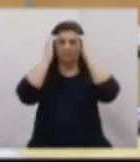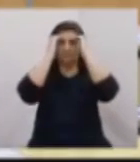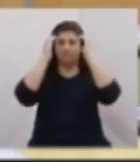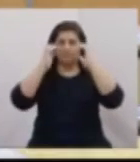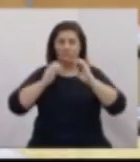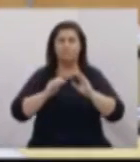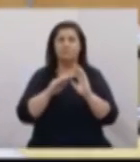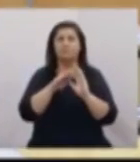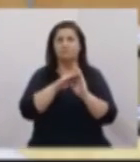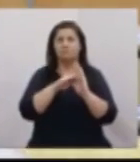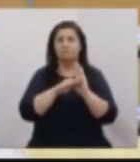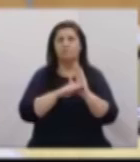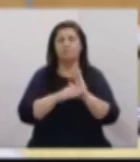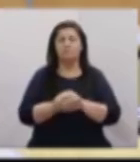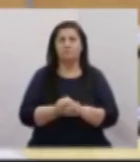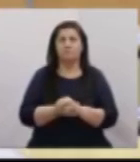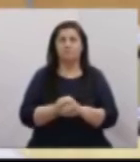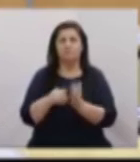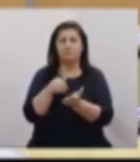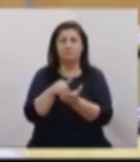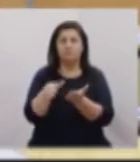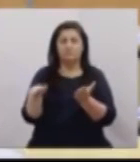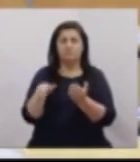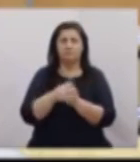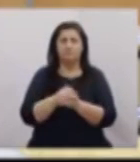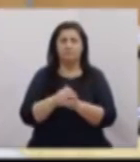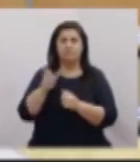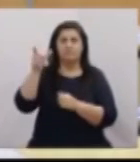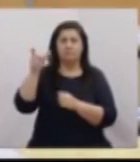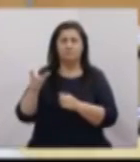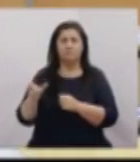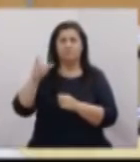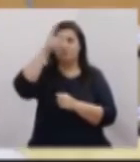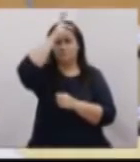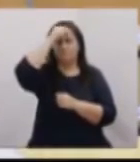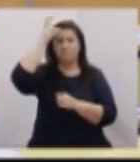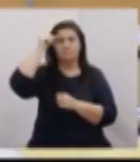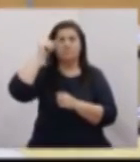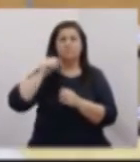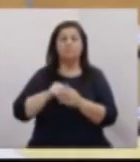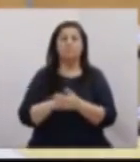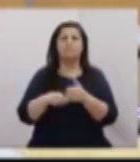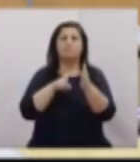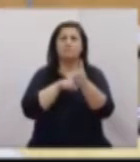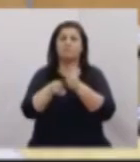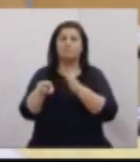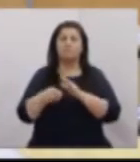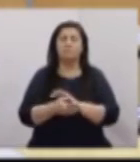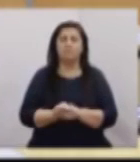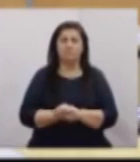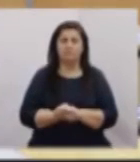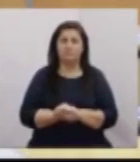formalidades regimentais, seja encaminhado ao senhor prefeito municipal de Jacareí o seguinte pedido de informações: